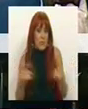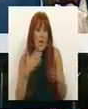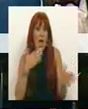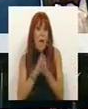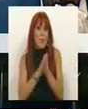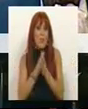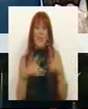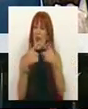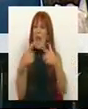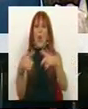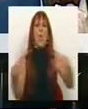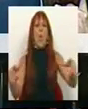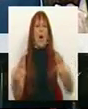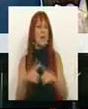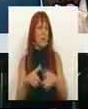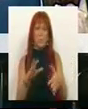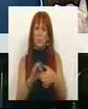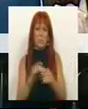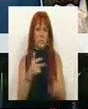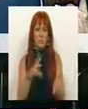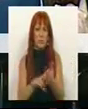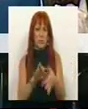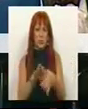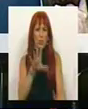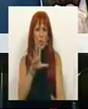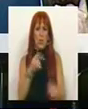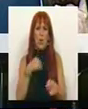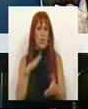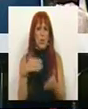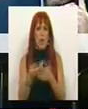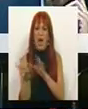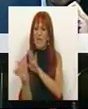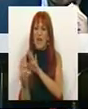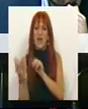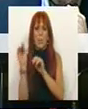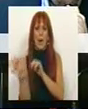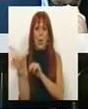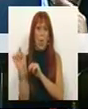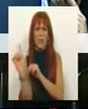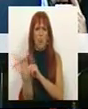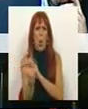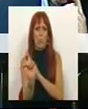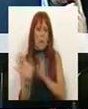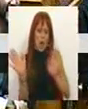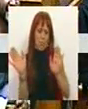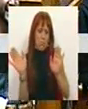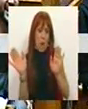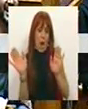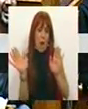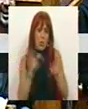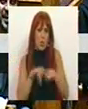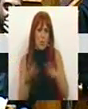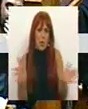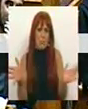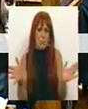usam uma linguagem que não se adequa à realidade. Nós não colocamos dinheiro no novo banco. Não, não, senhor